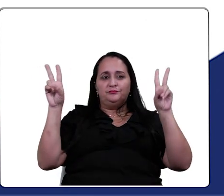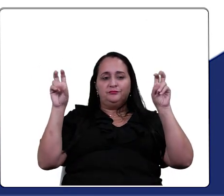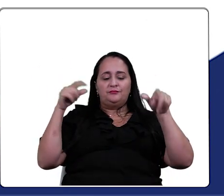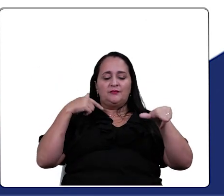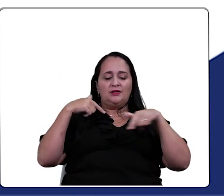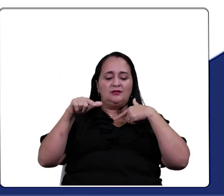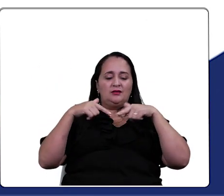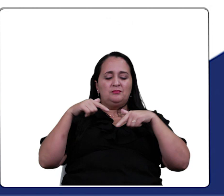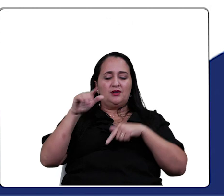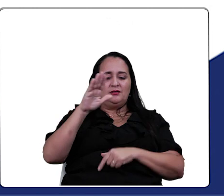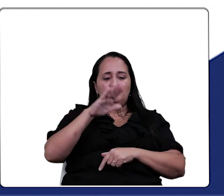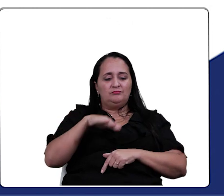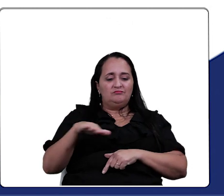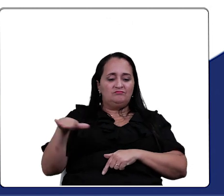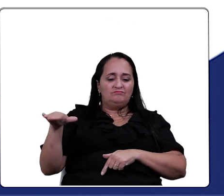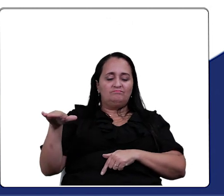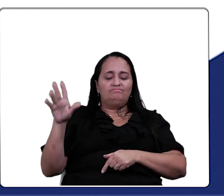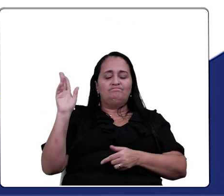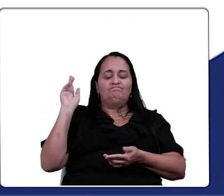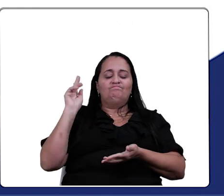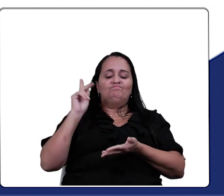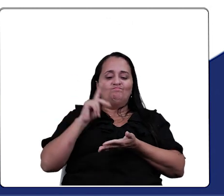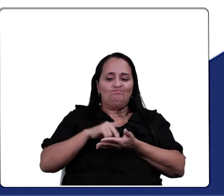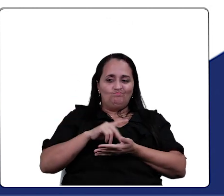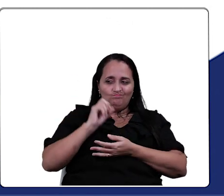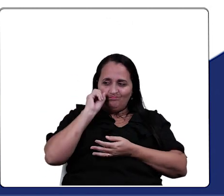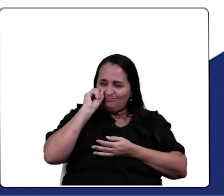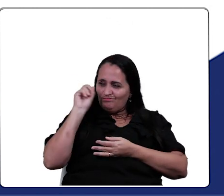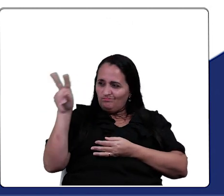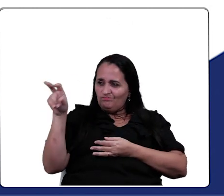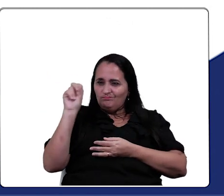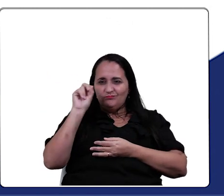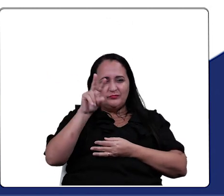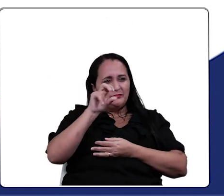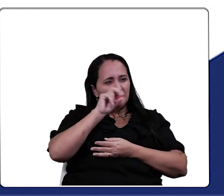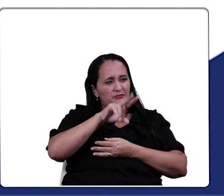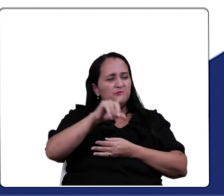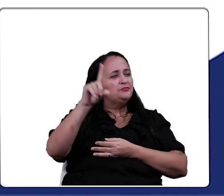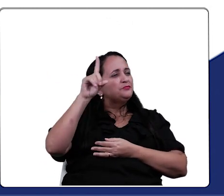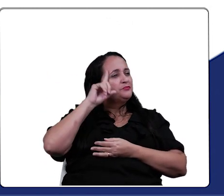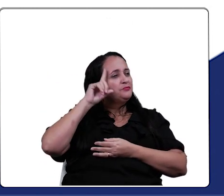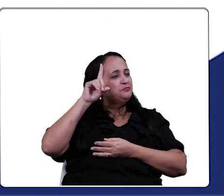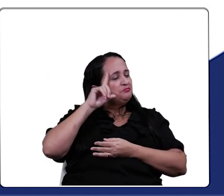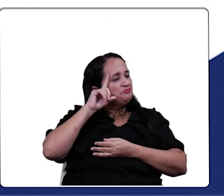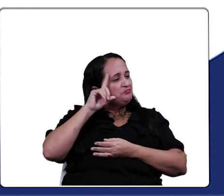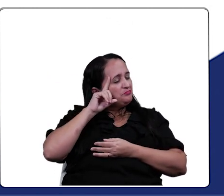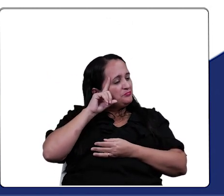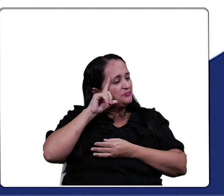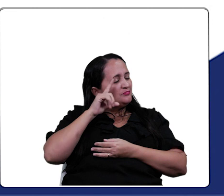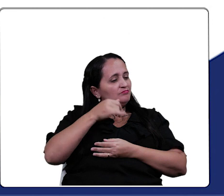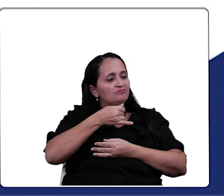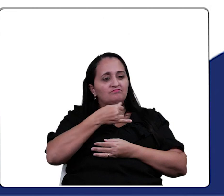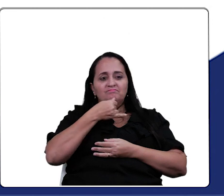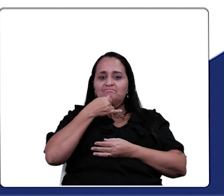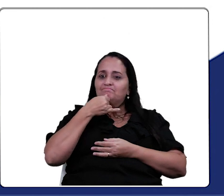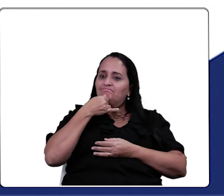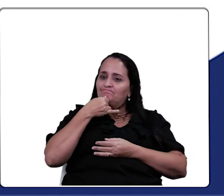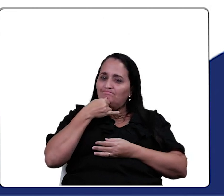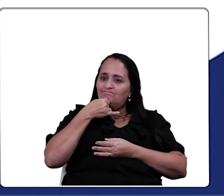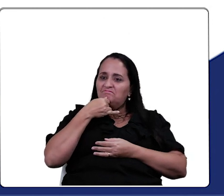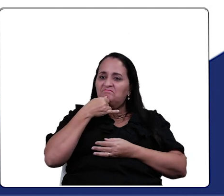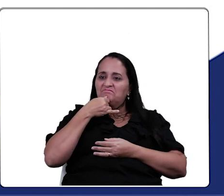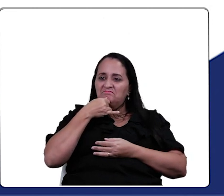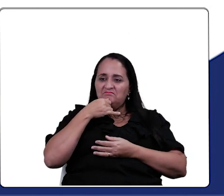realidade. Todos os dias, quando passamos pelos centros urbanos, nos deparamos com um triste fato